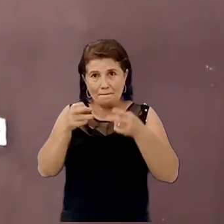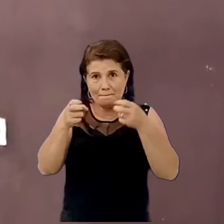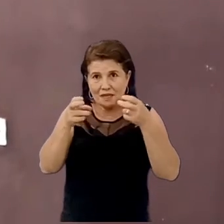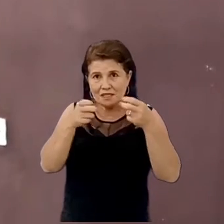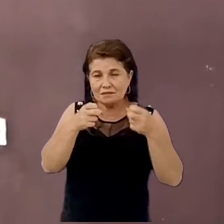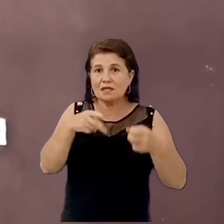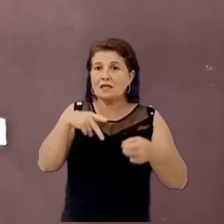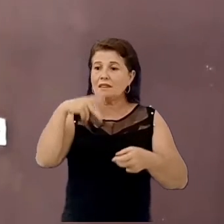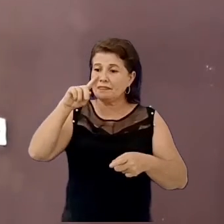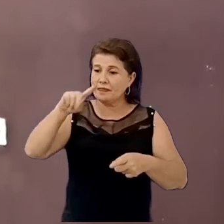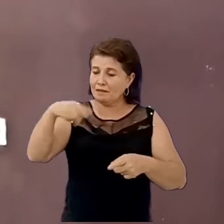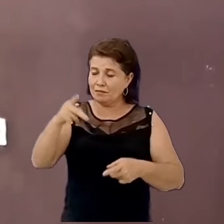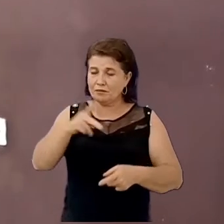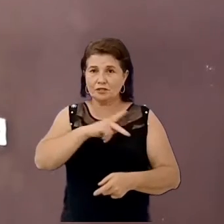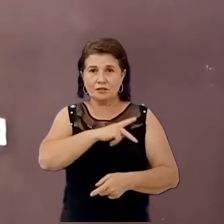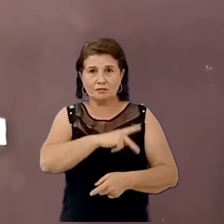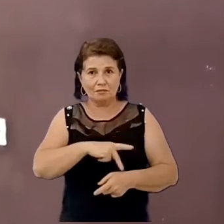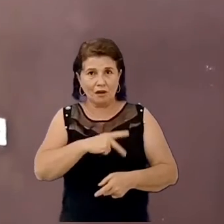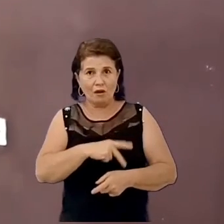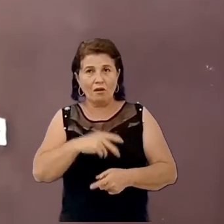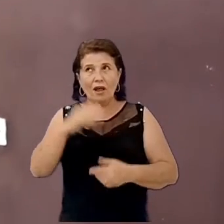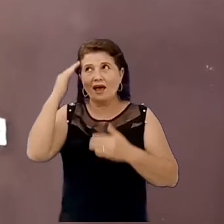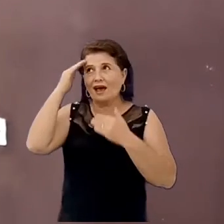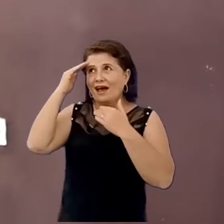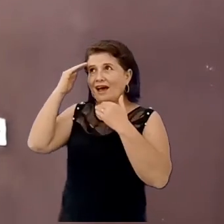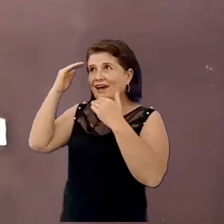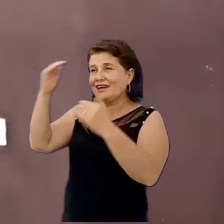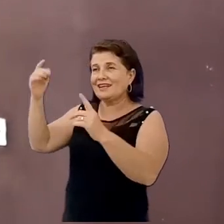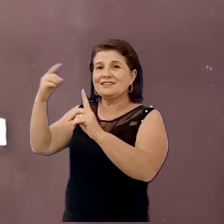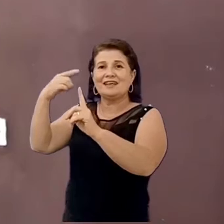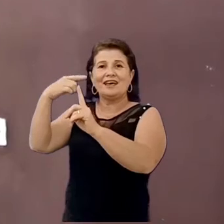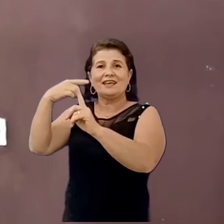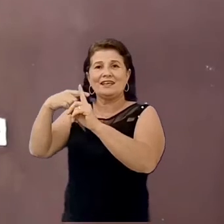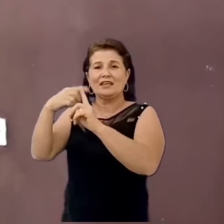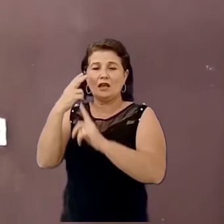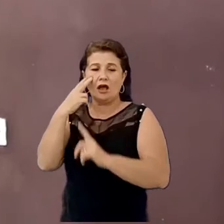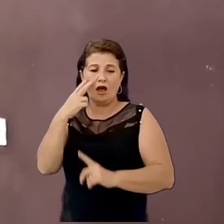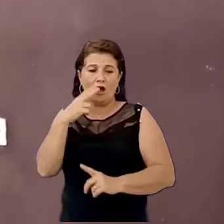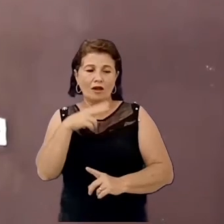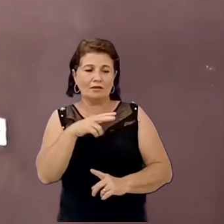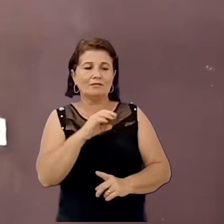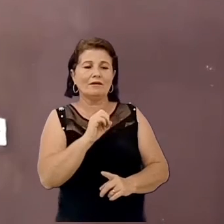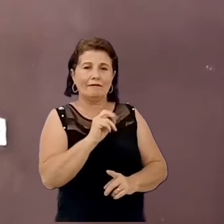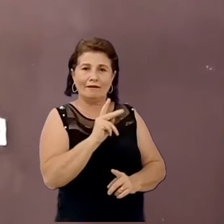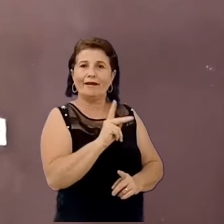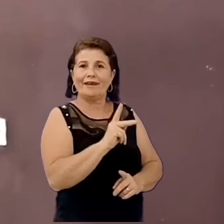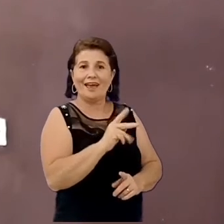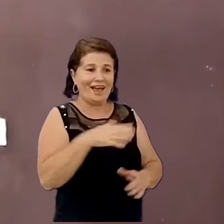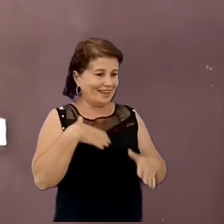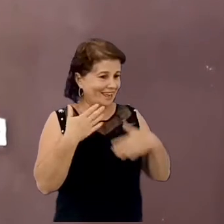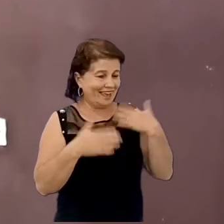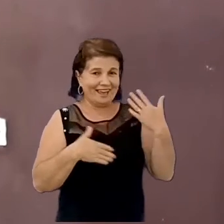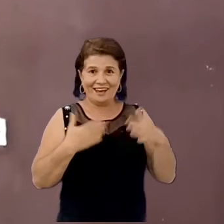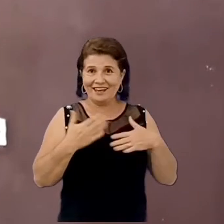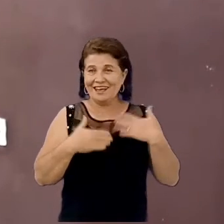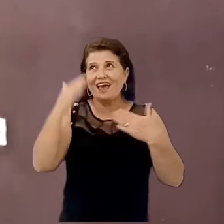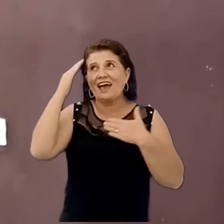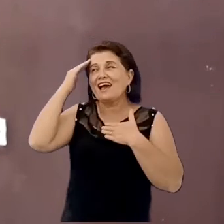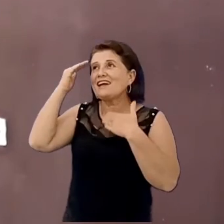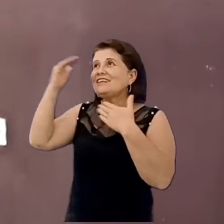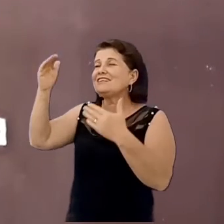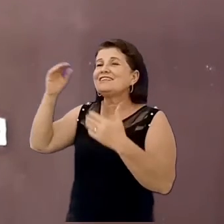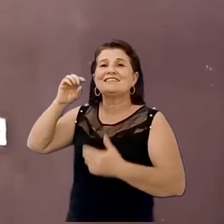Depois de Paulo agradecer por essa igreja, olhar para ela e dizer, ok, que alegria. Eu agradeço a